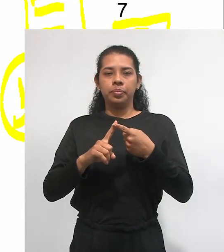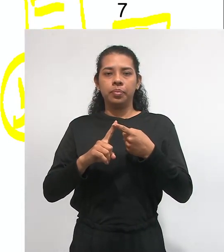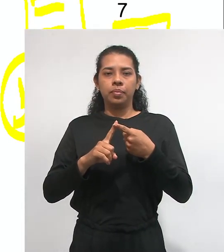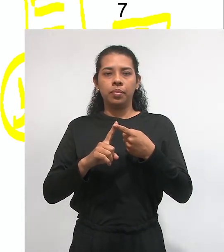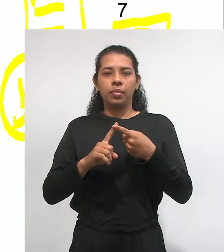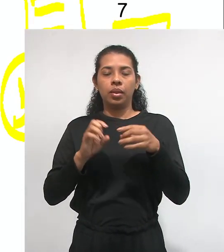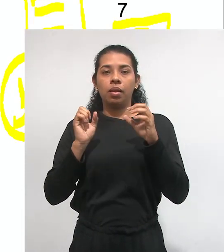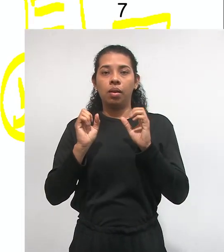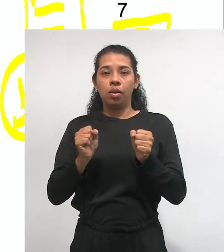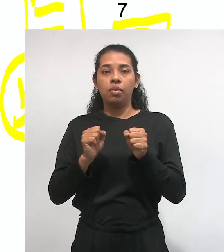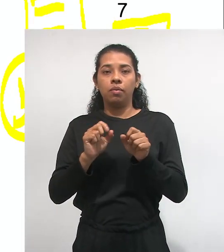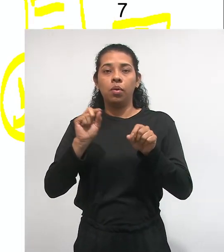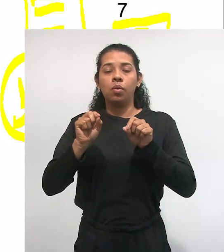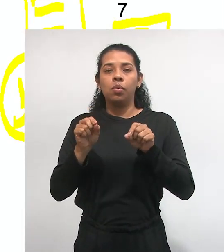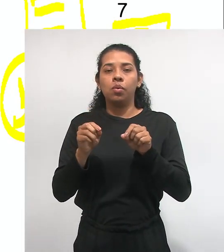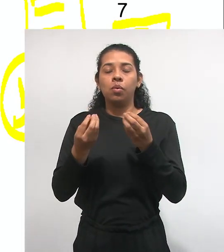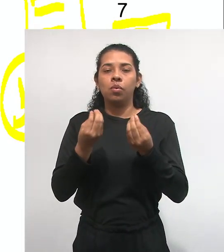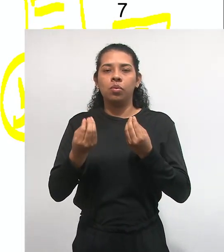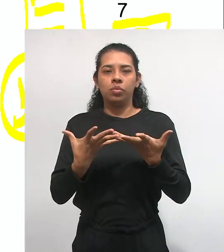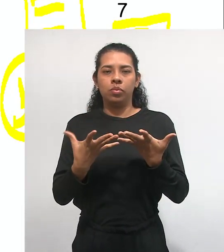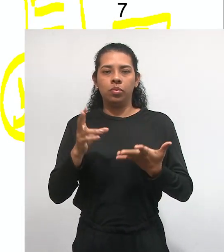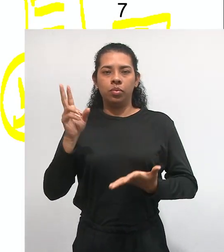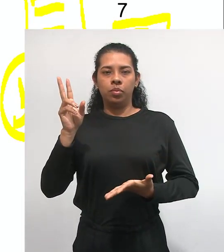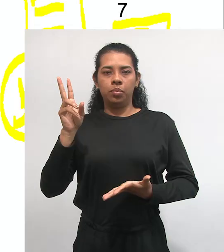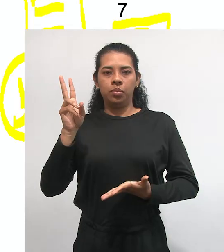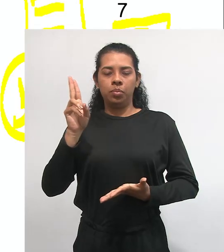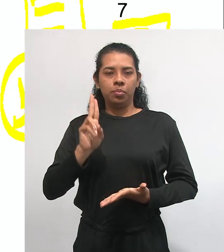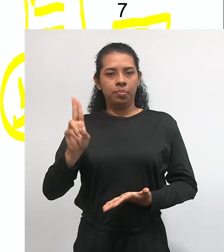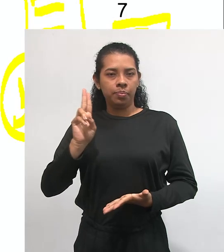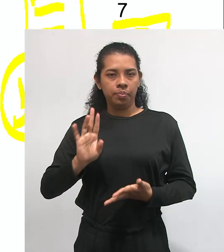ali como que isso vai funcionar.